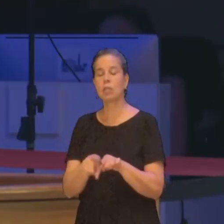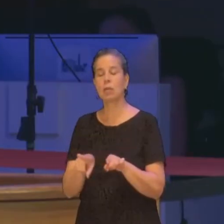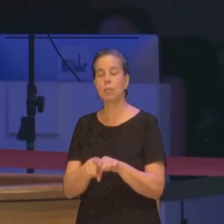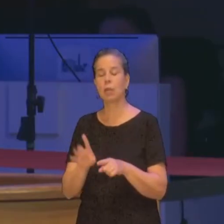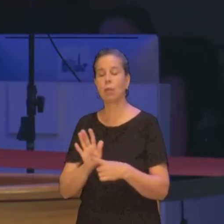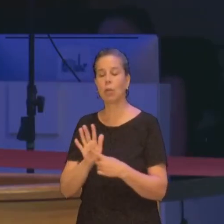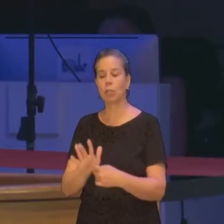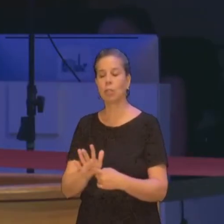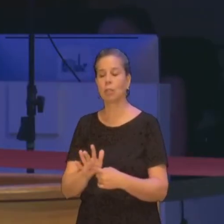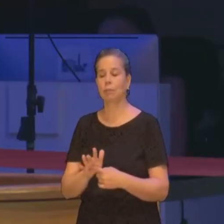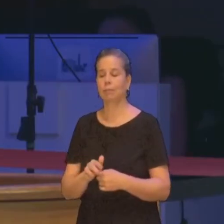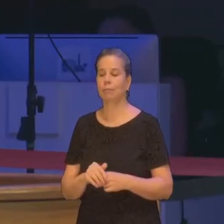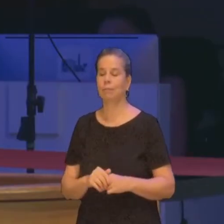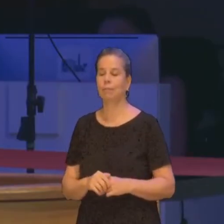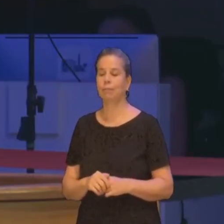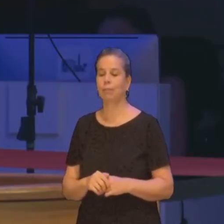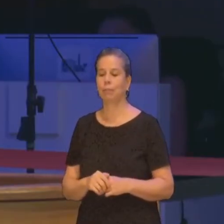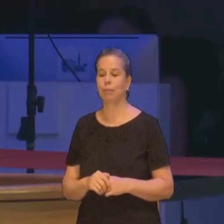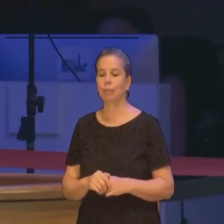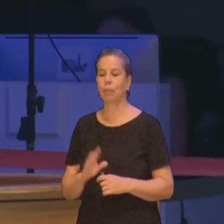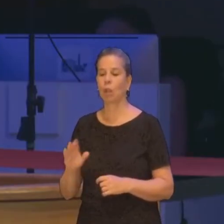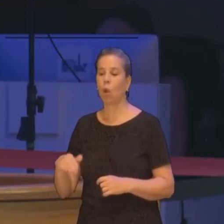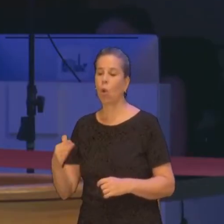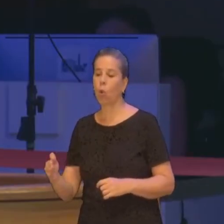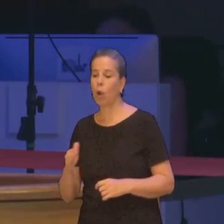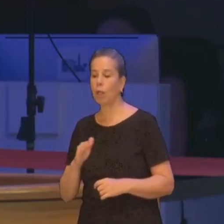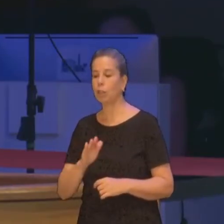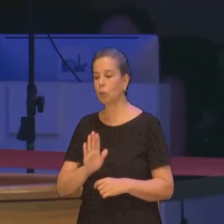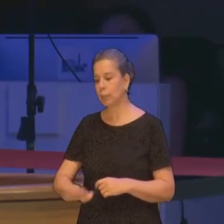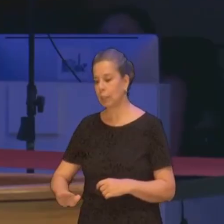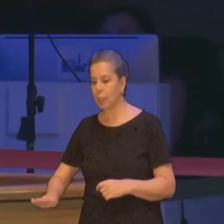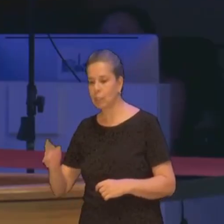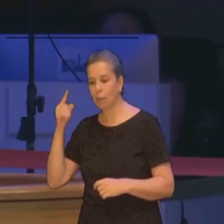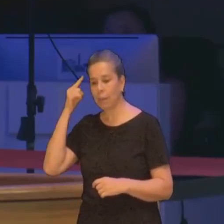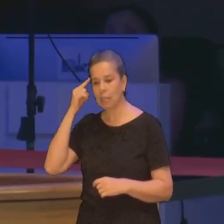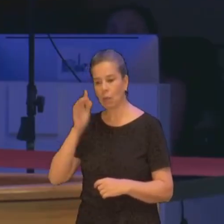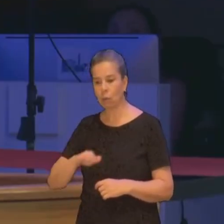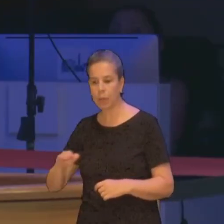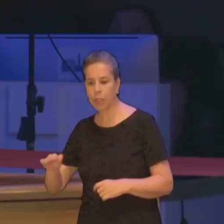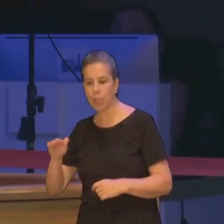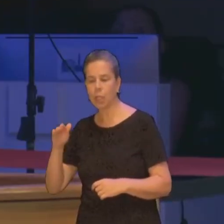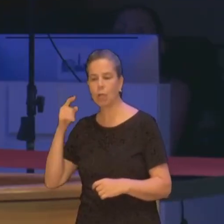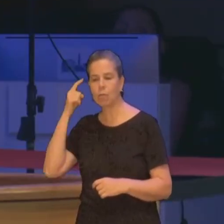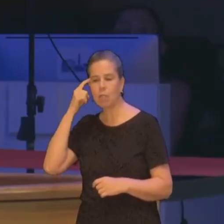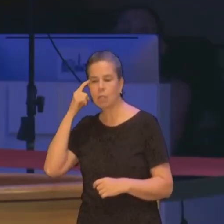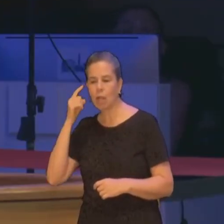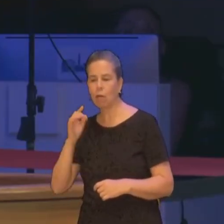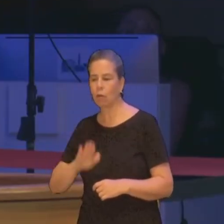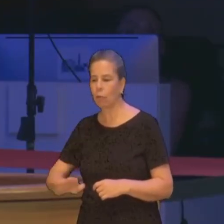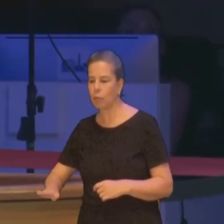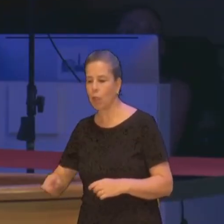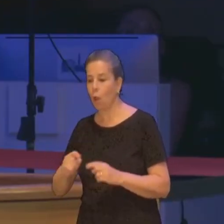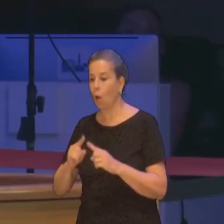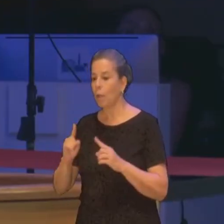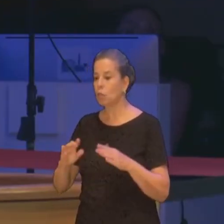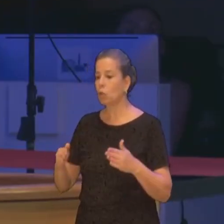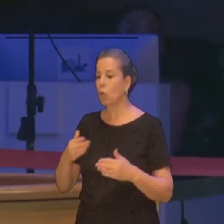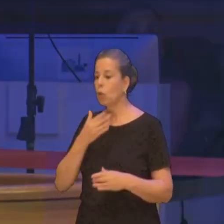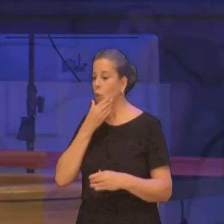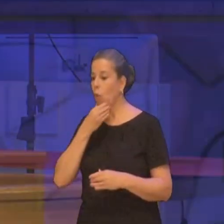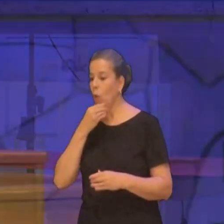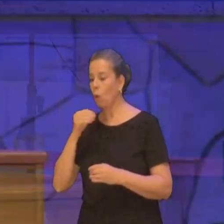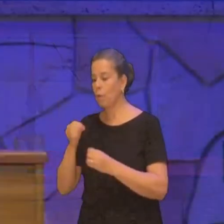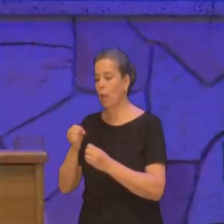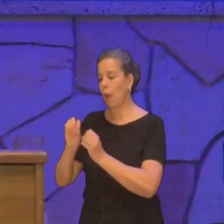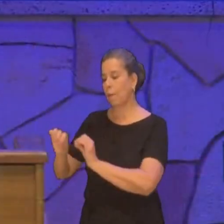fala que quando era menino, pensava como menino, raciocinava como menino, mas quando se tornou homem, deixou as coisas de